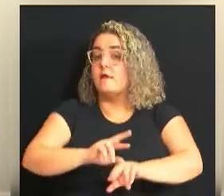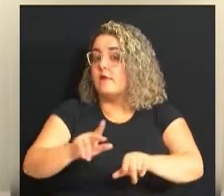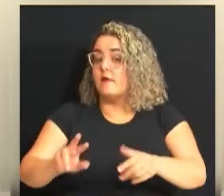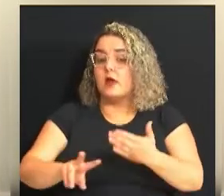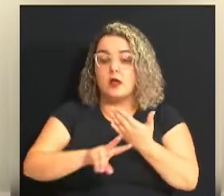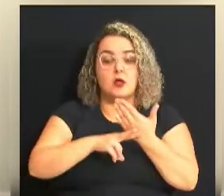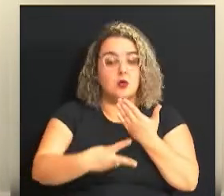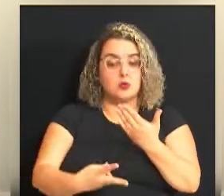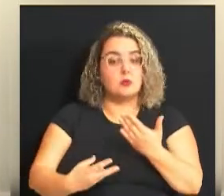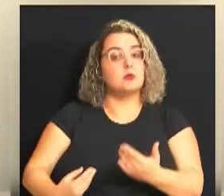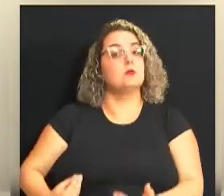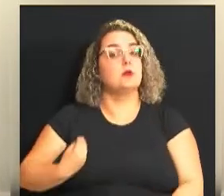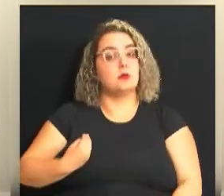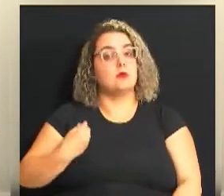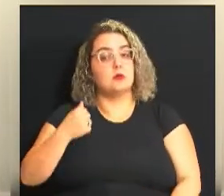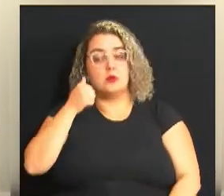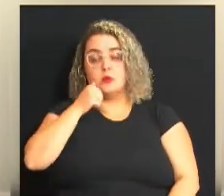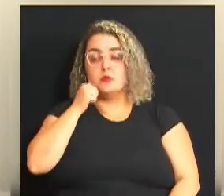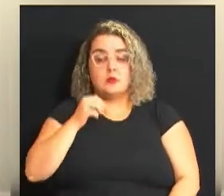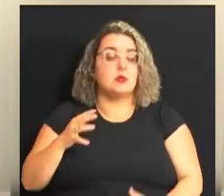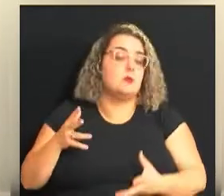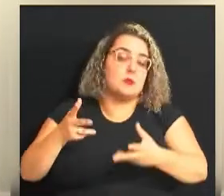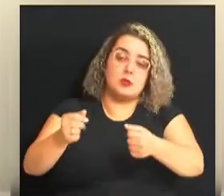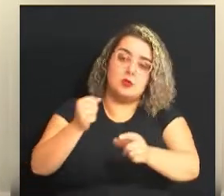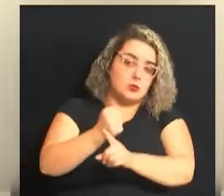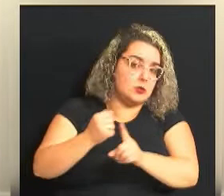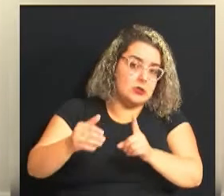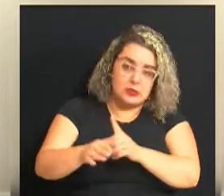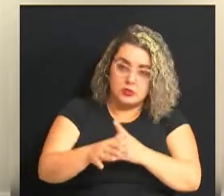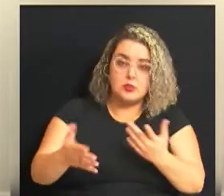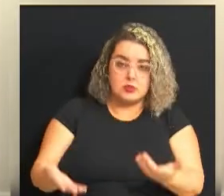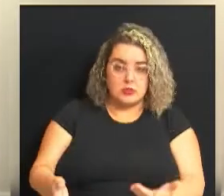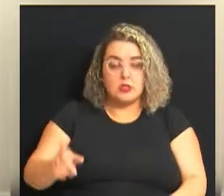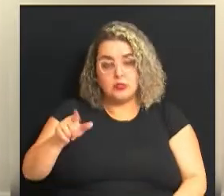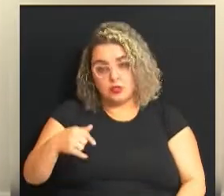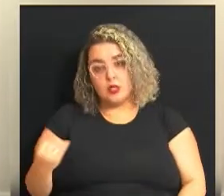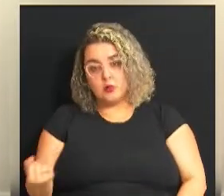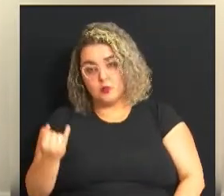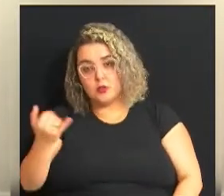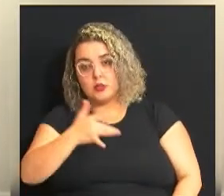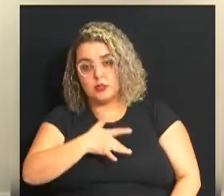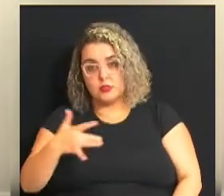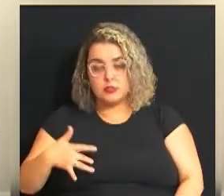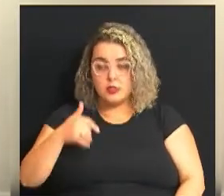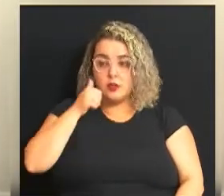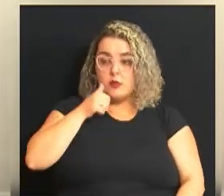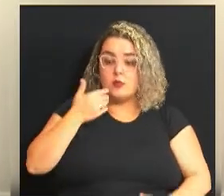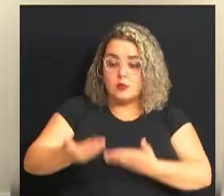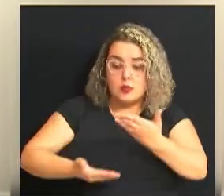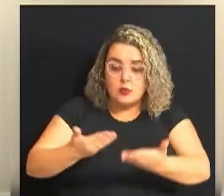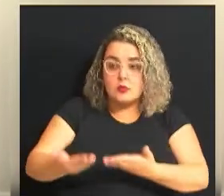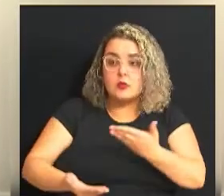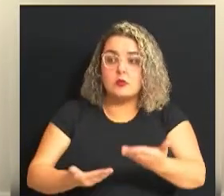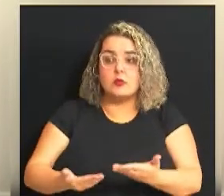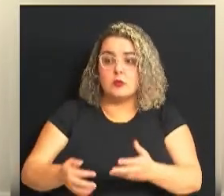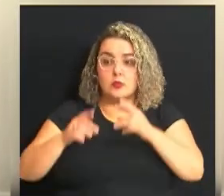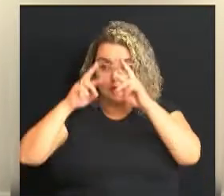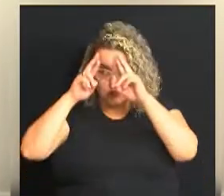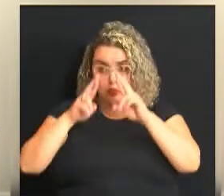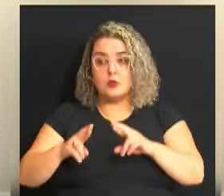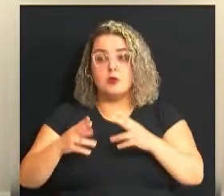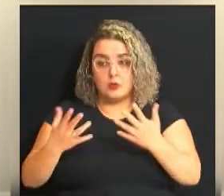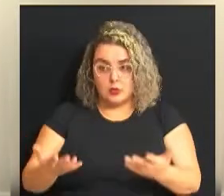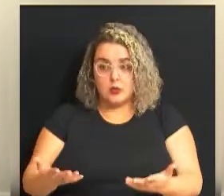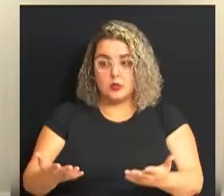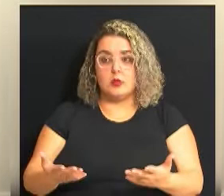das mulheres, para a vida da sociedade como um todo. Então é importante que a saúde da mulher seja tratada com muito respeito, né? Com